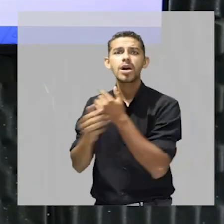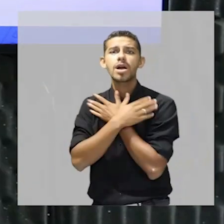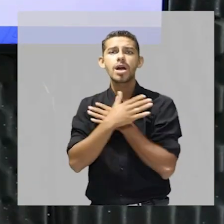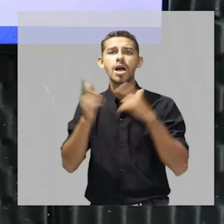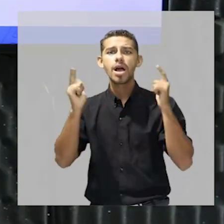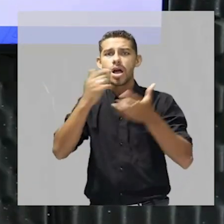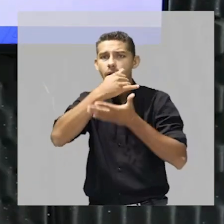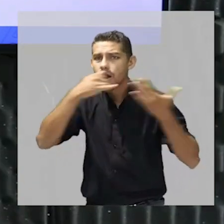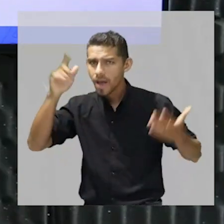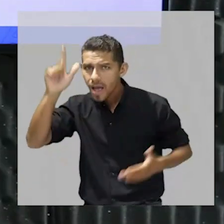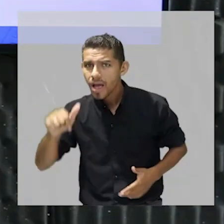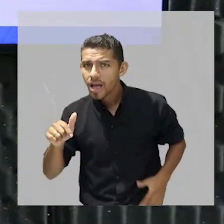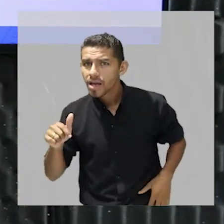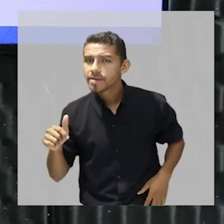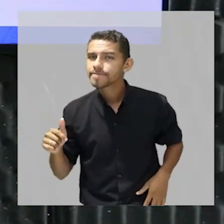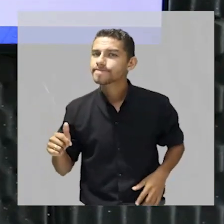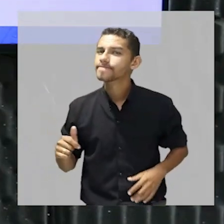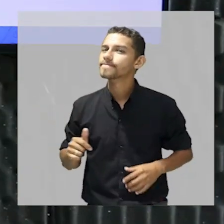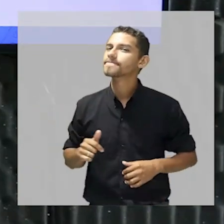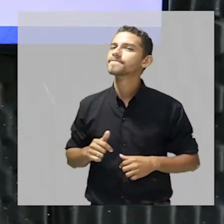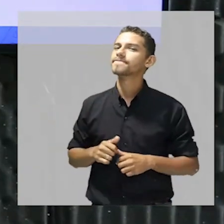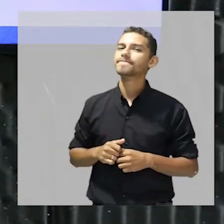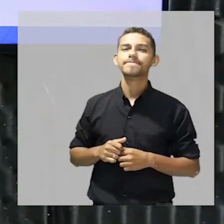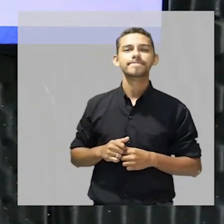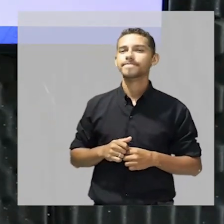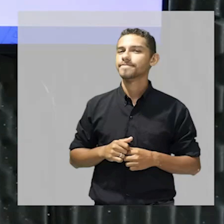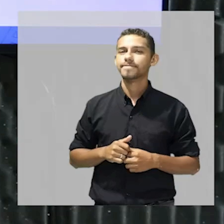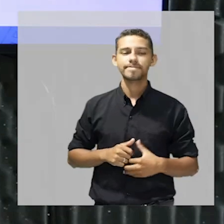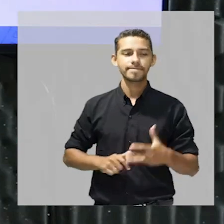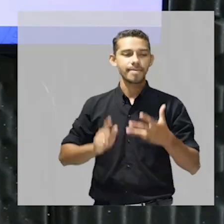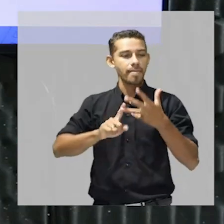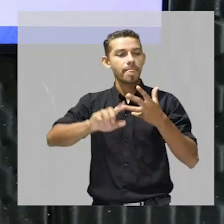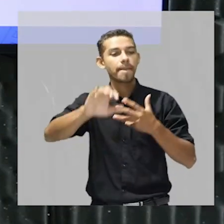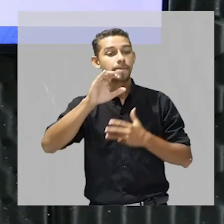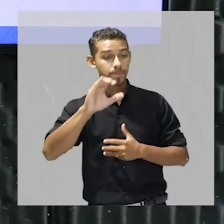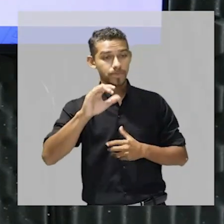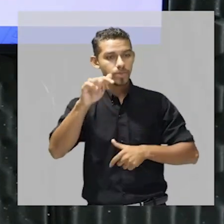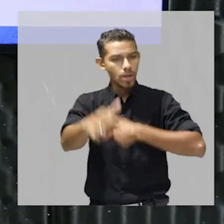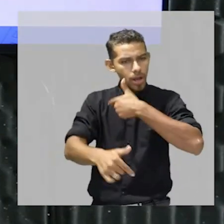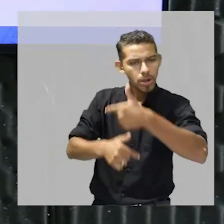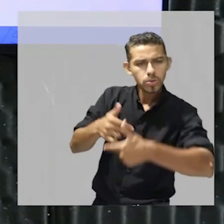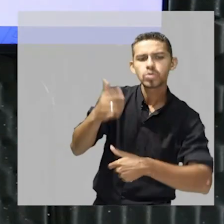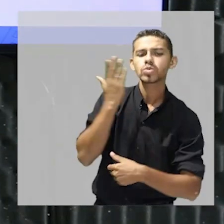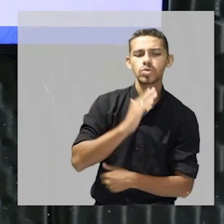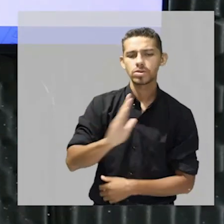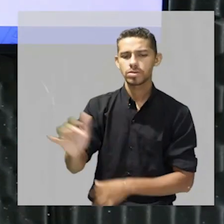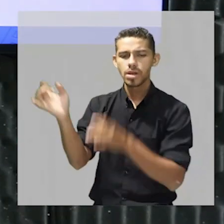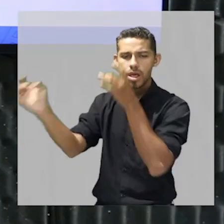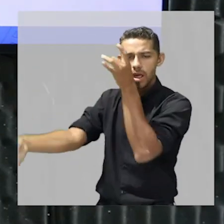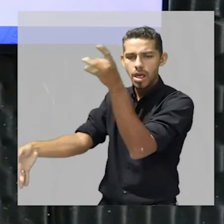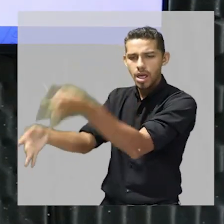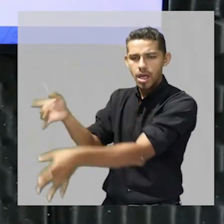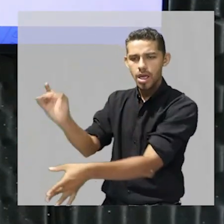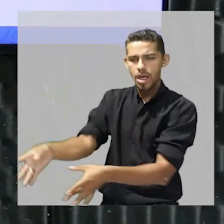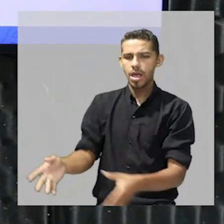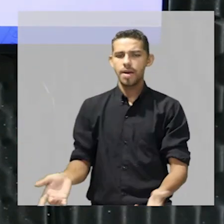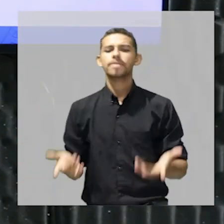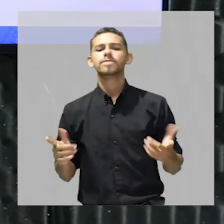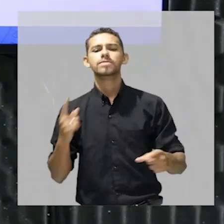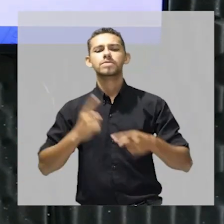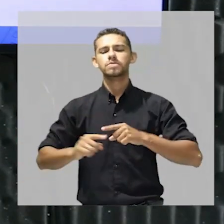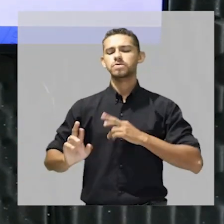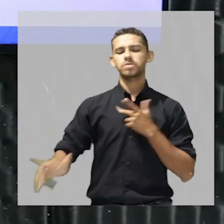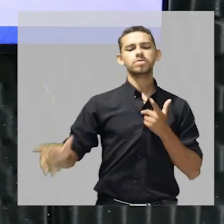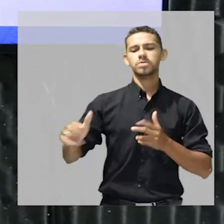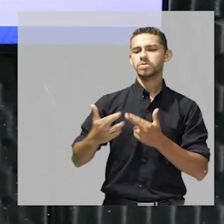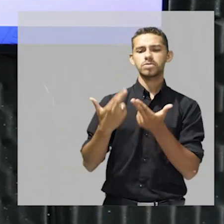da marginalidade será que é isso que a gente vê no texto a luta de crianças abandonadas pela indiferença